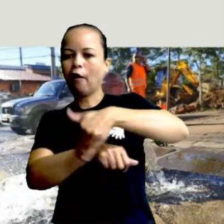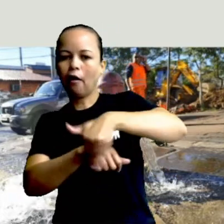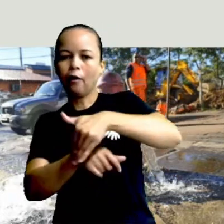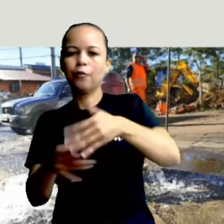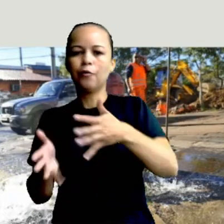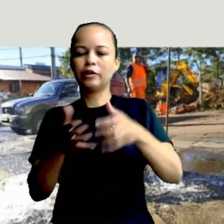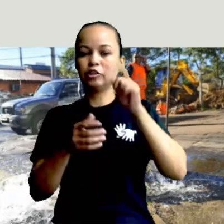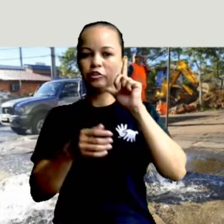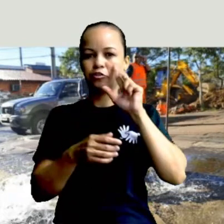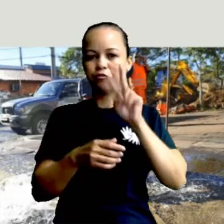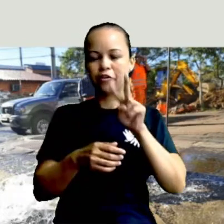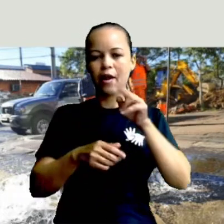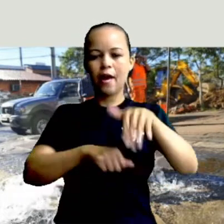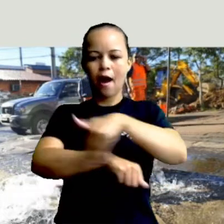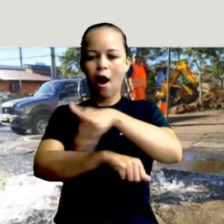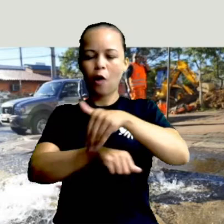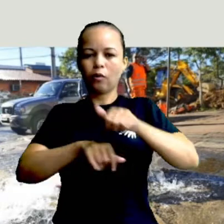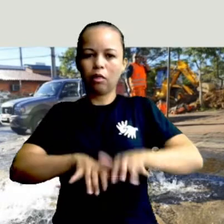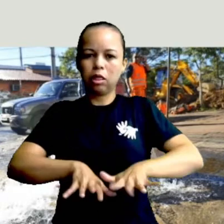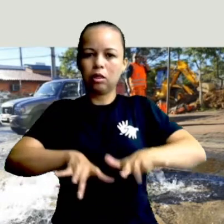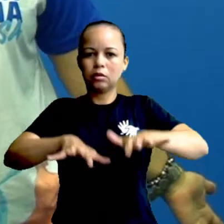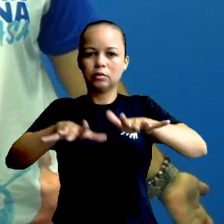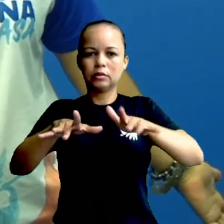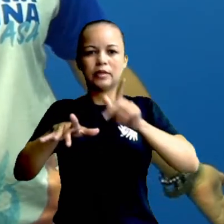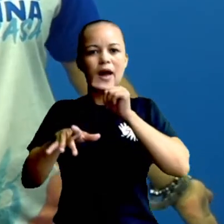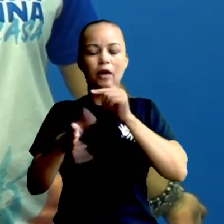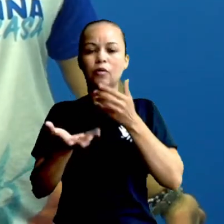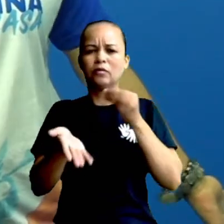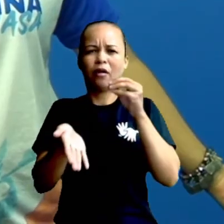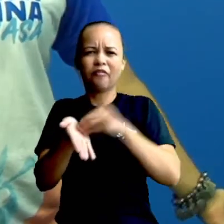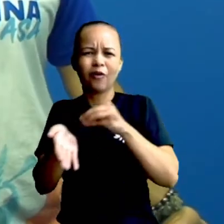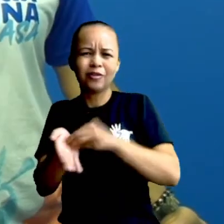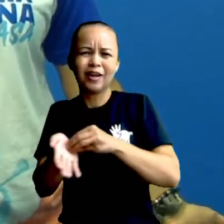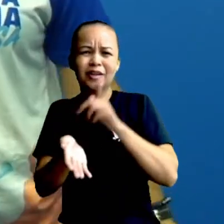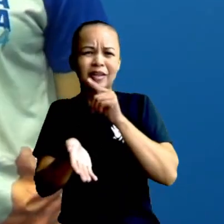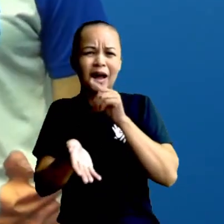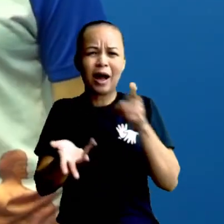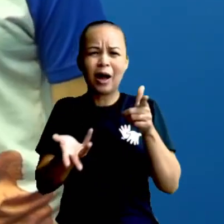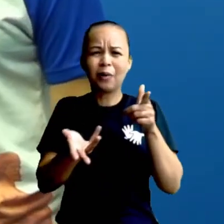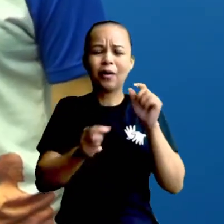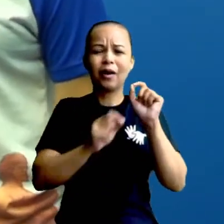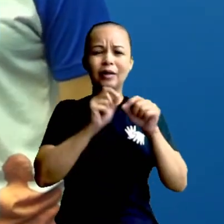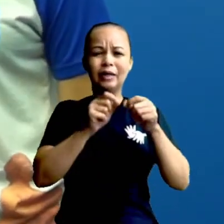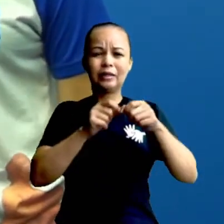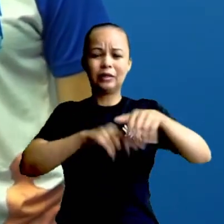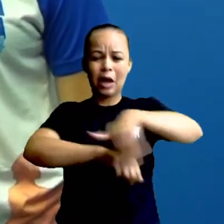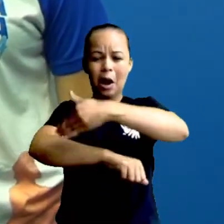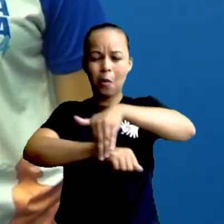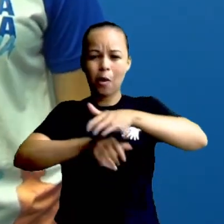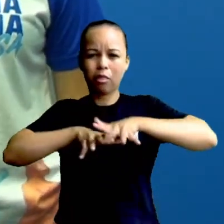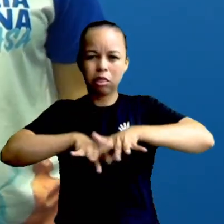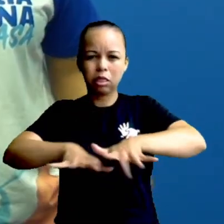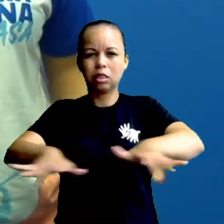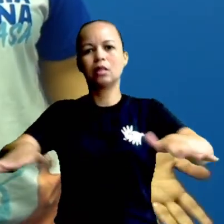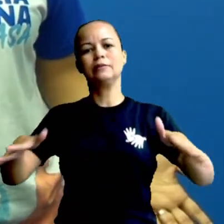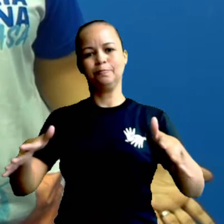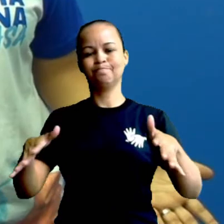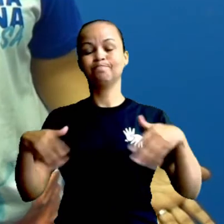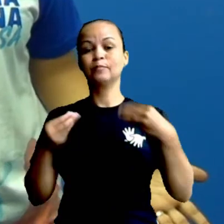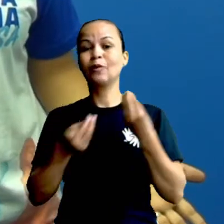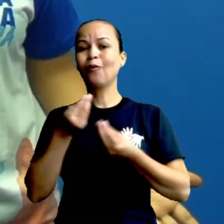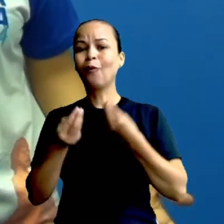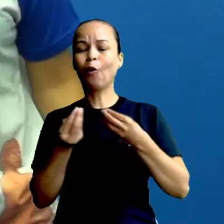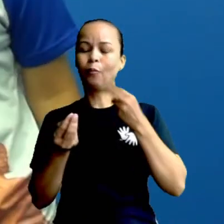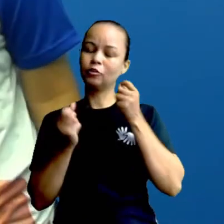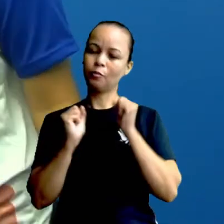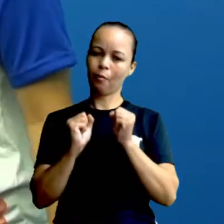toda alagada e a gente diz, nossa, gente, tá faltando tanta água aqui e tanto desperdício aqui no meio da rua, como é que a gente